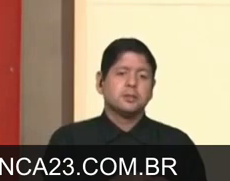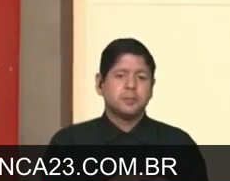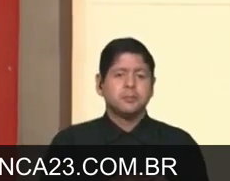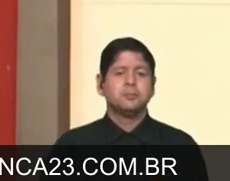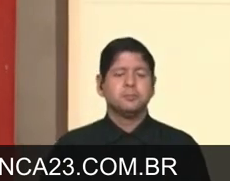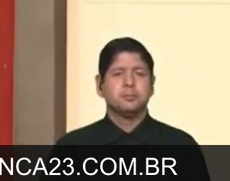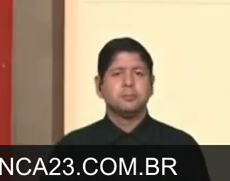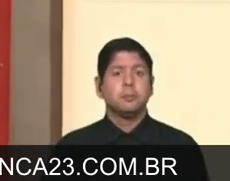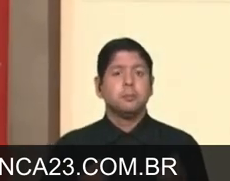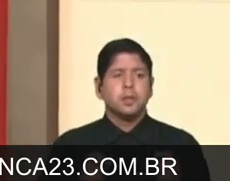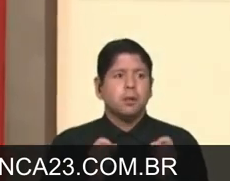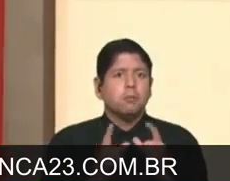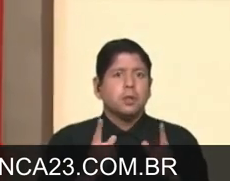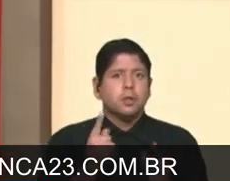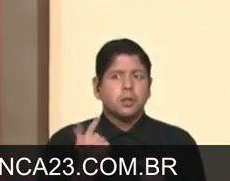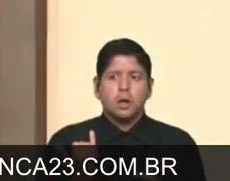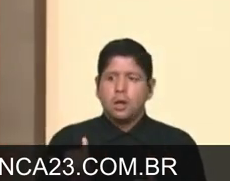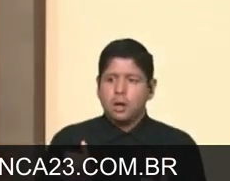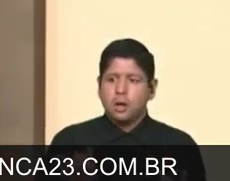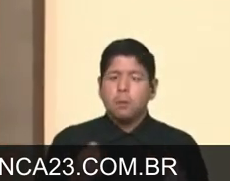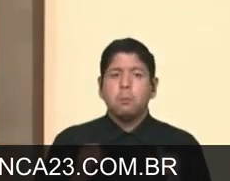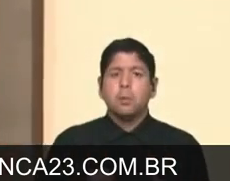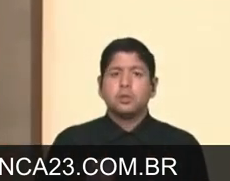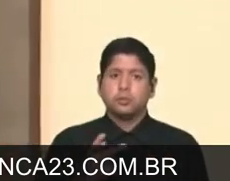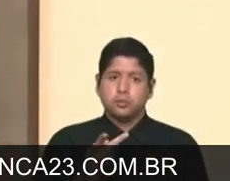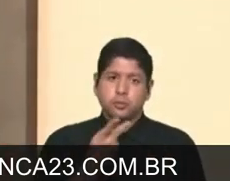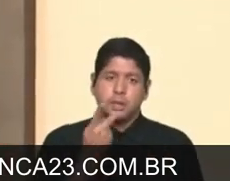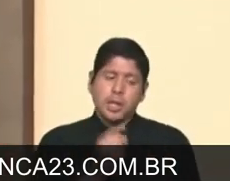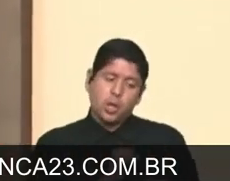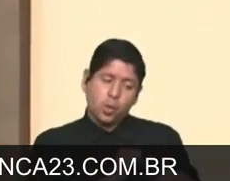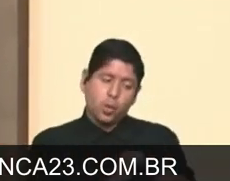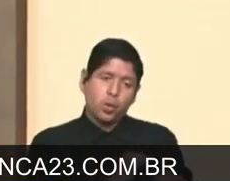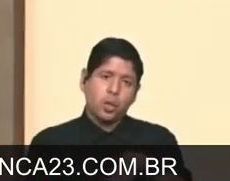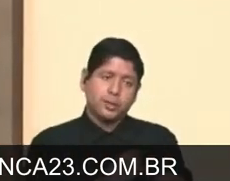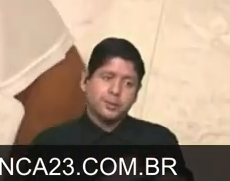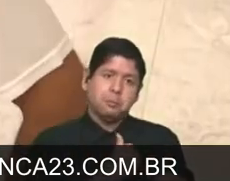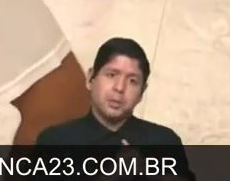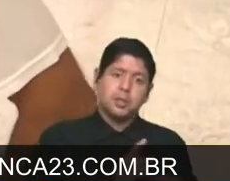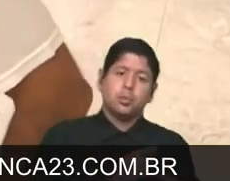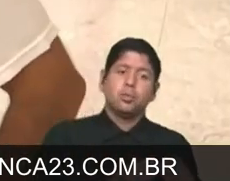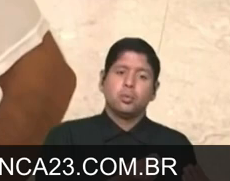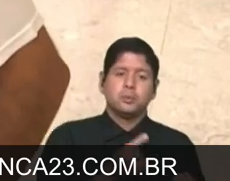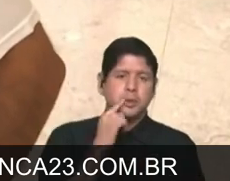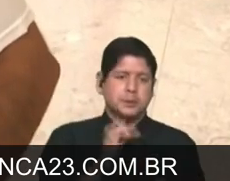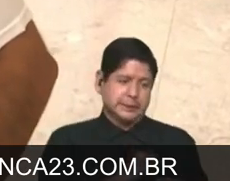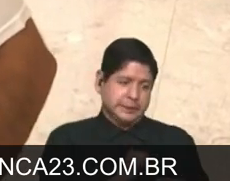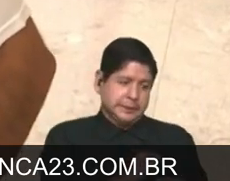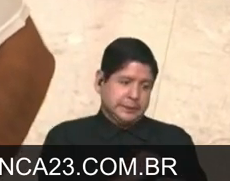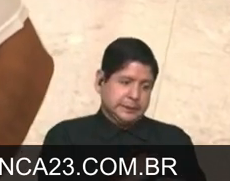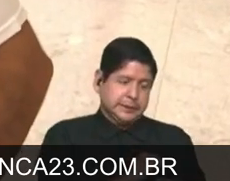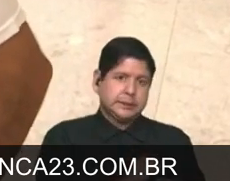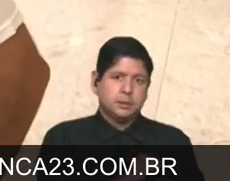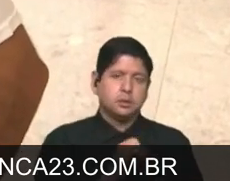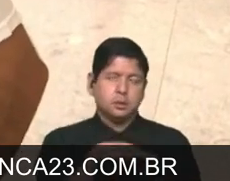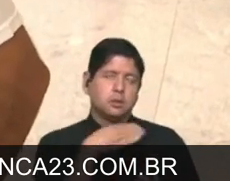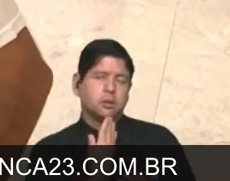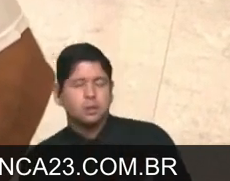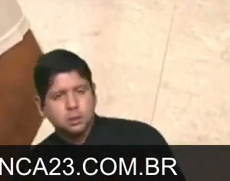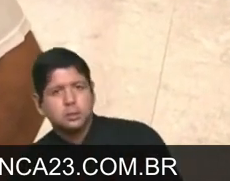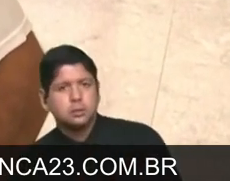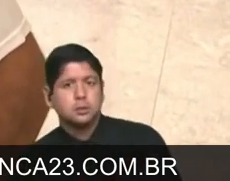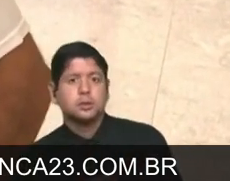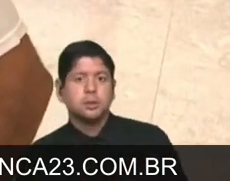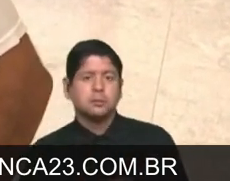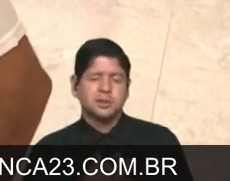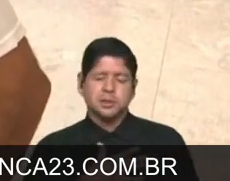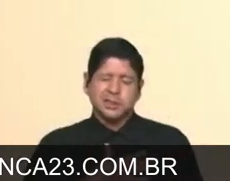estar atento a alguns sinais que podem dizer que o coração não está bem. Palpitações, desmaios súbitos e dores